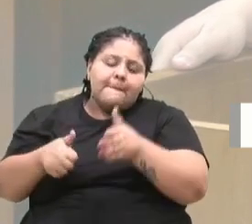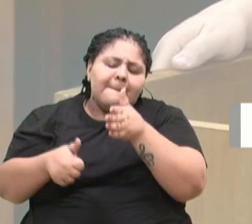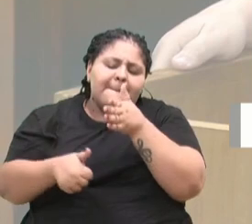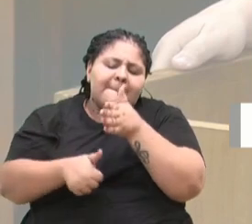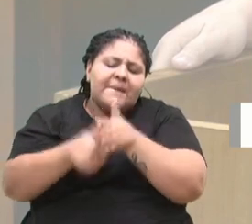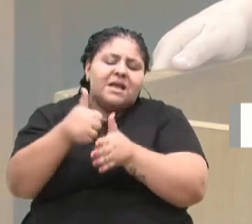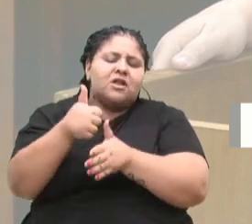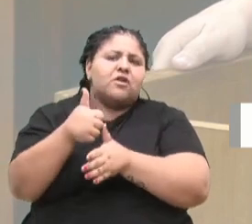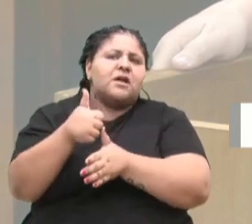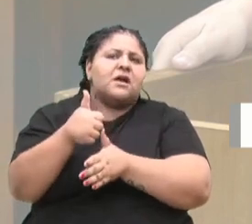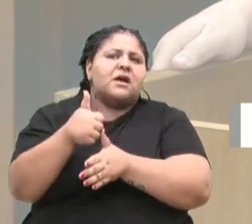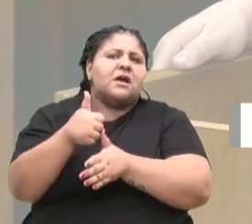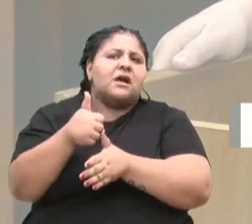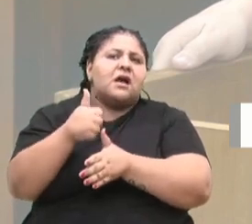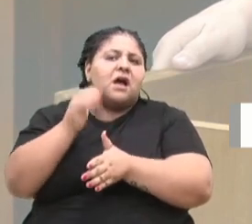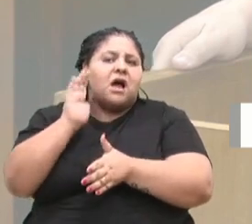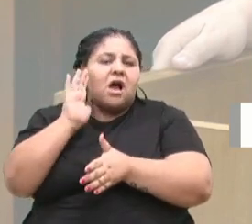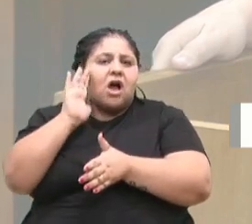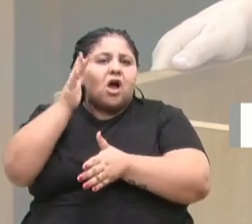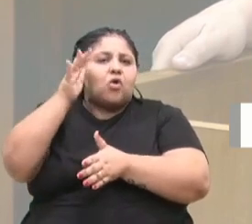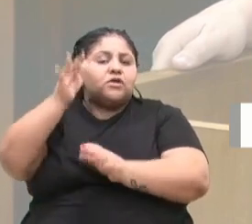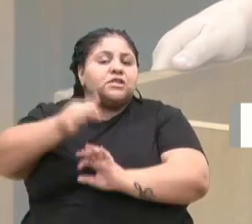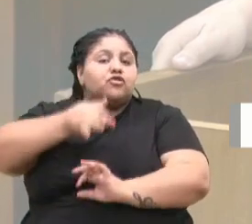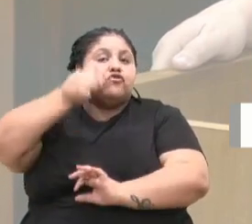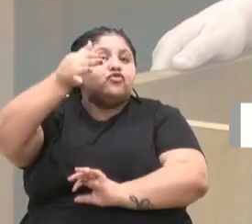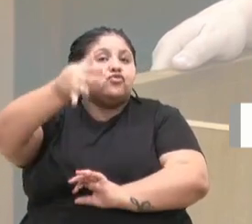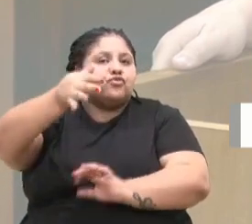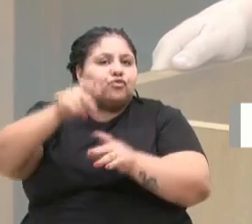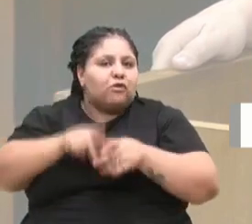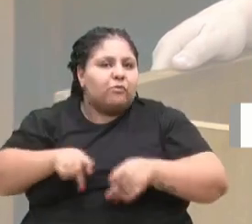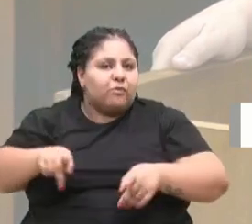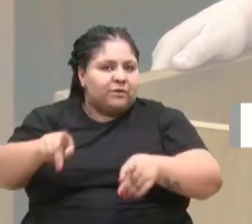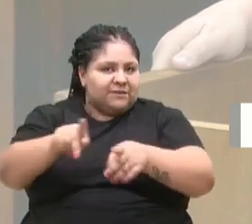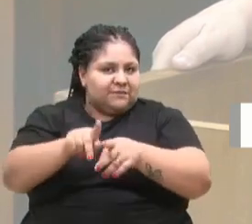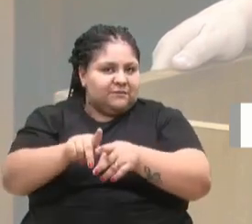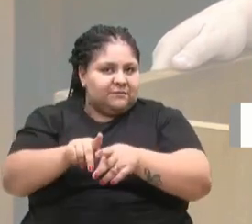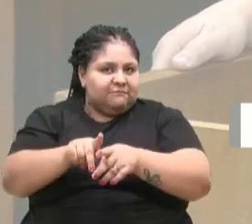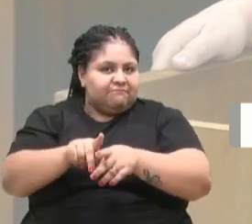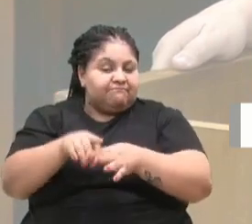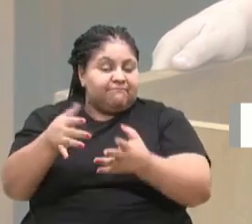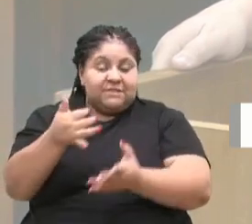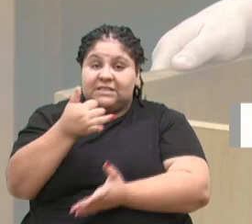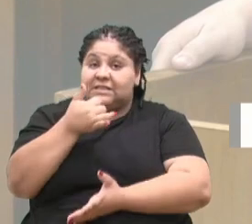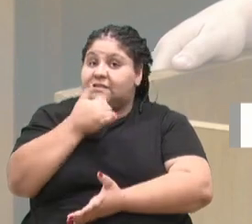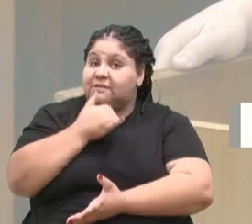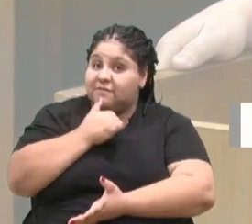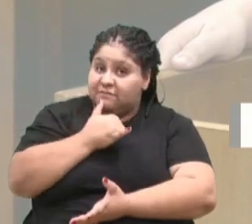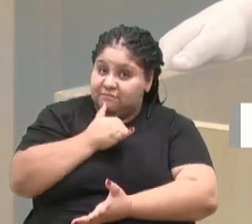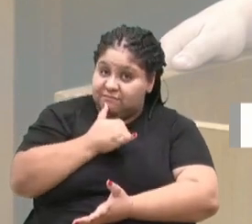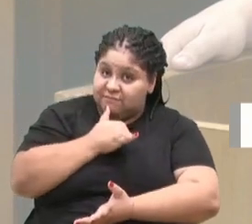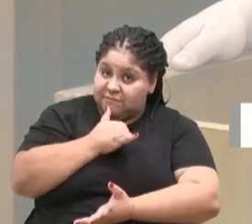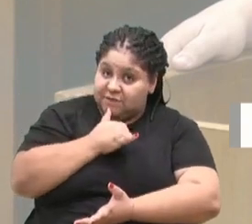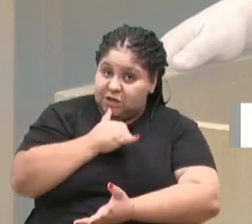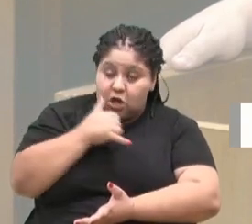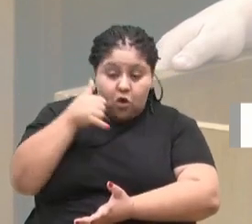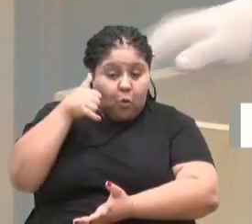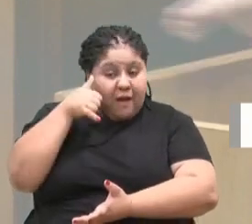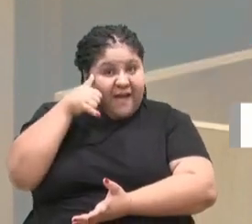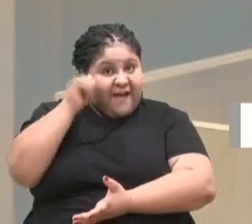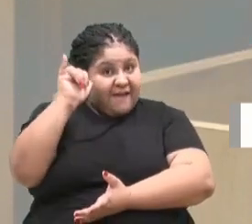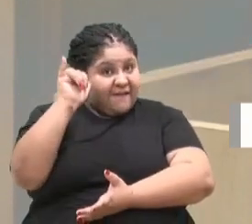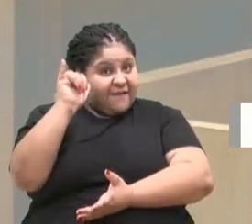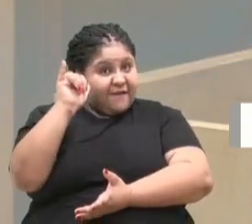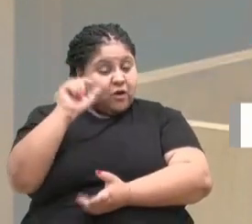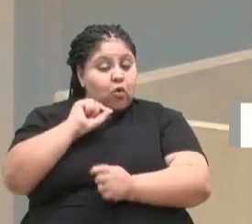o que pudesse acontecer, né, com a população. E, infelizmente, no prevenir, o que